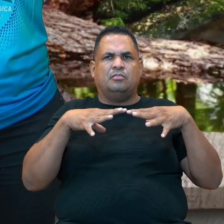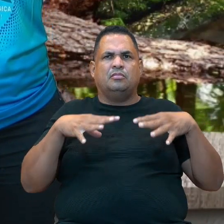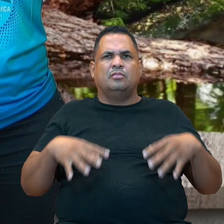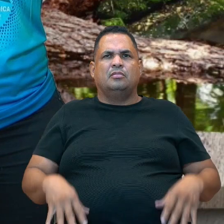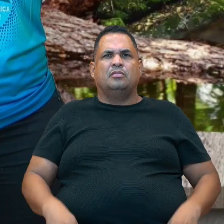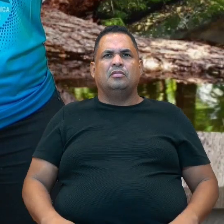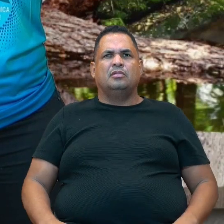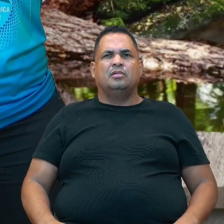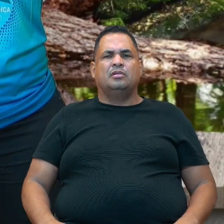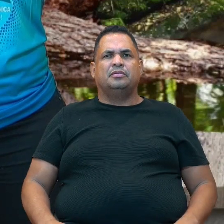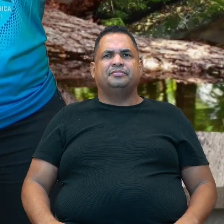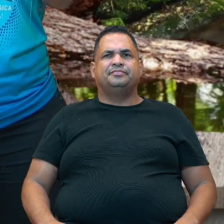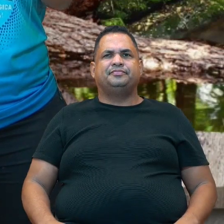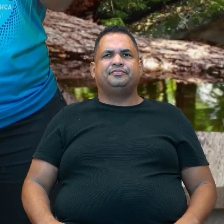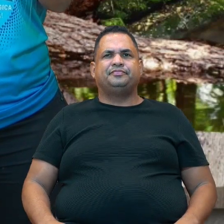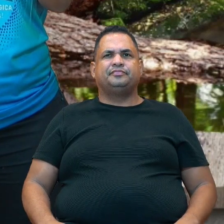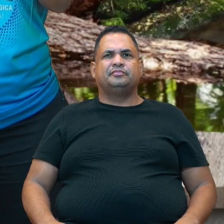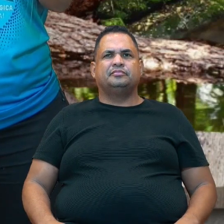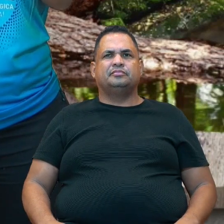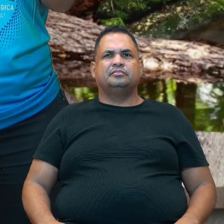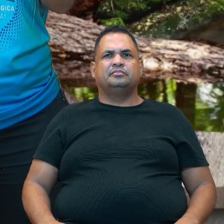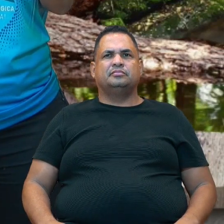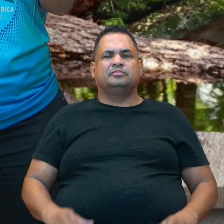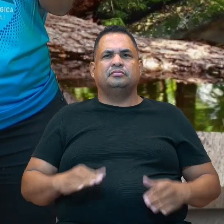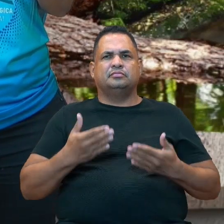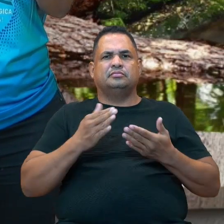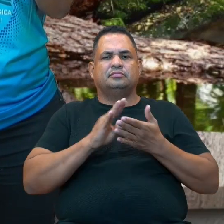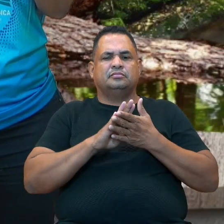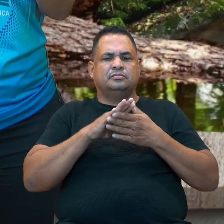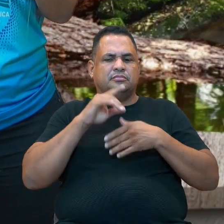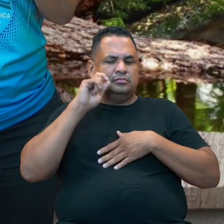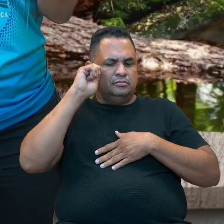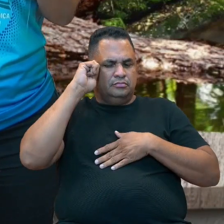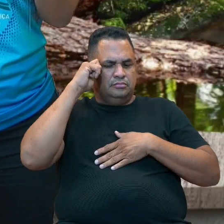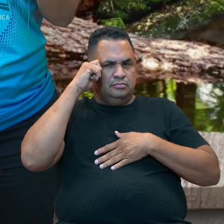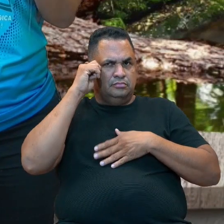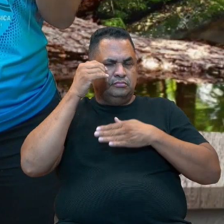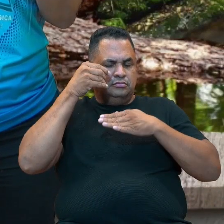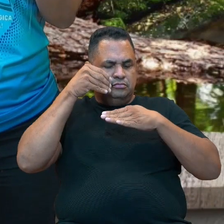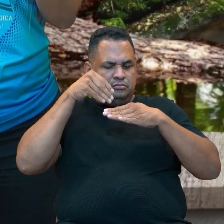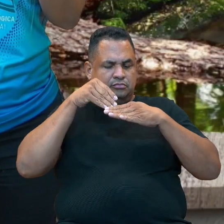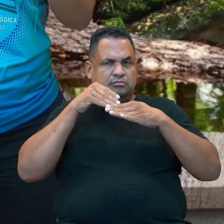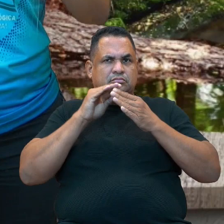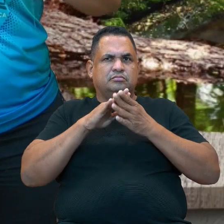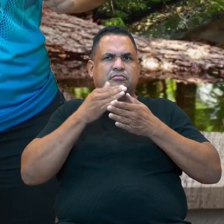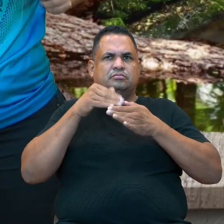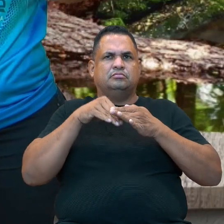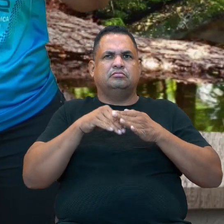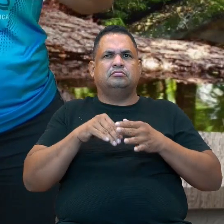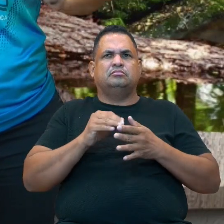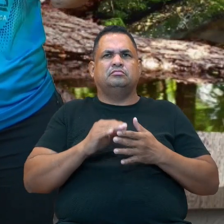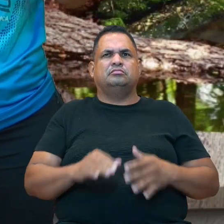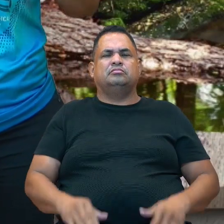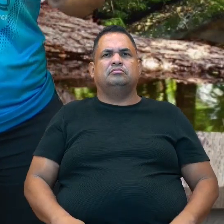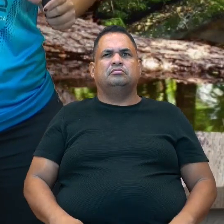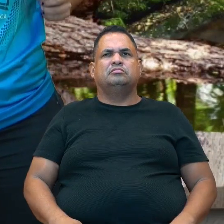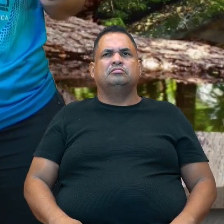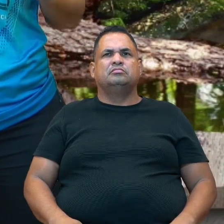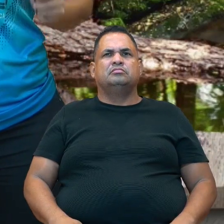quinto dedozinho, né? Bem escurinho no período de reprodução. E aí eles